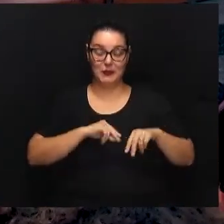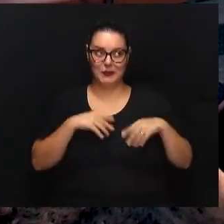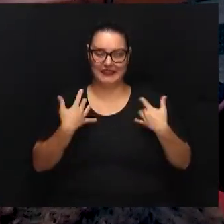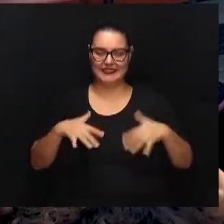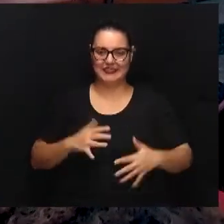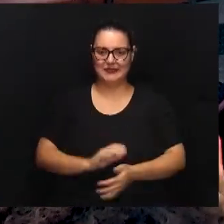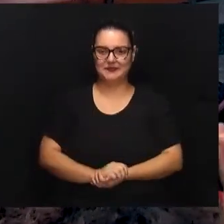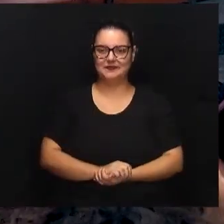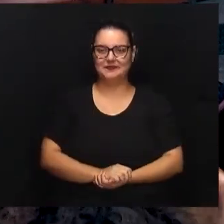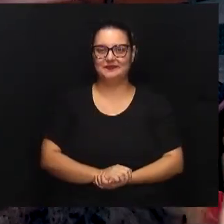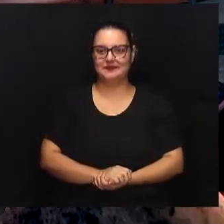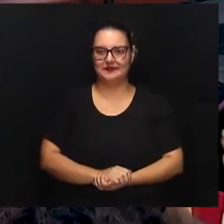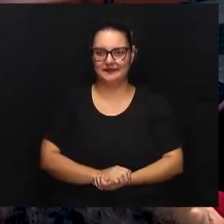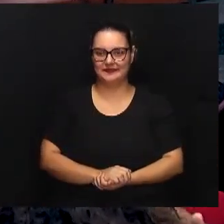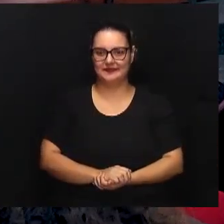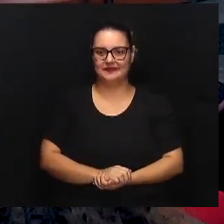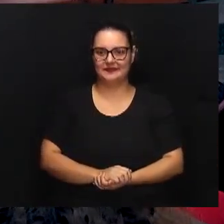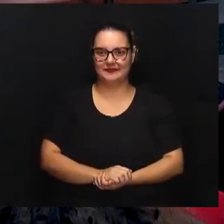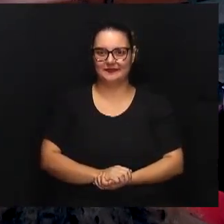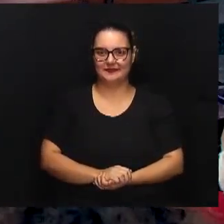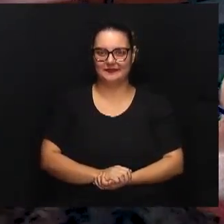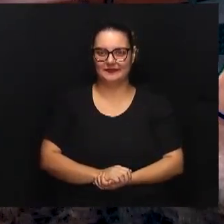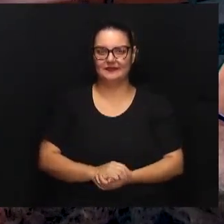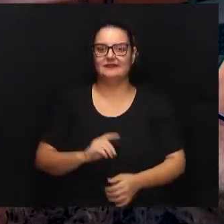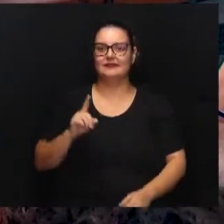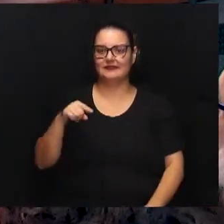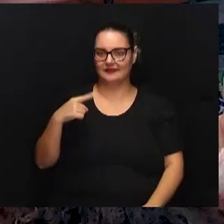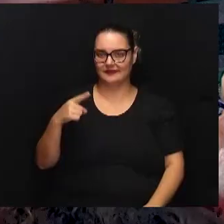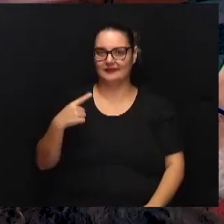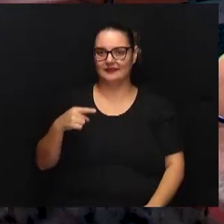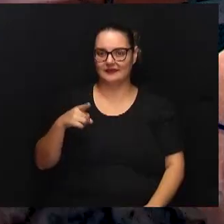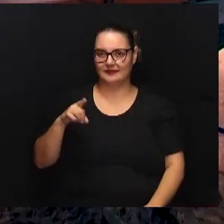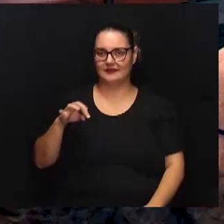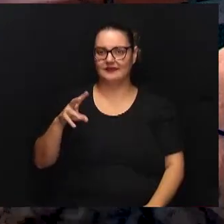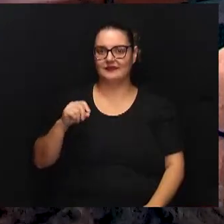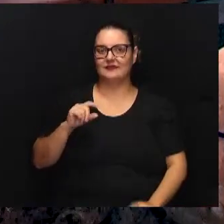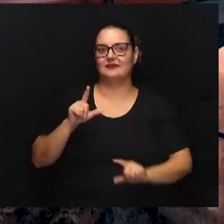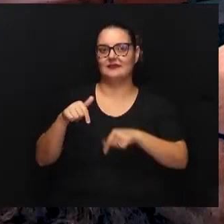O depois do ditado a gente acerta no camarim, tá?